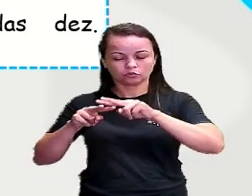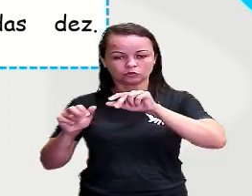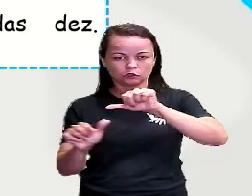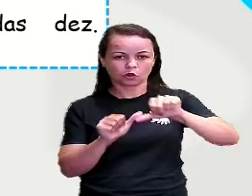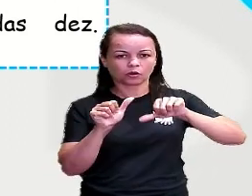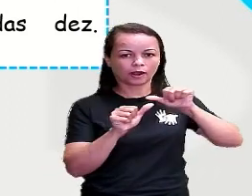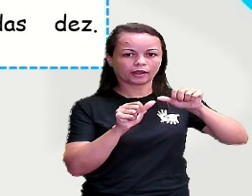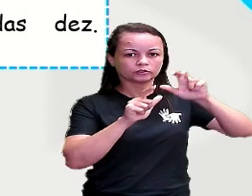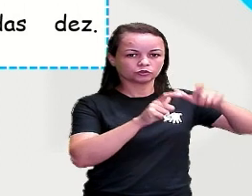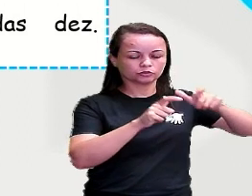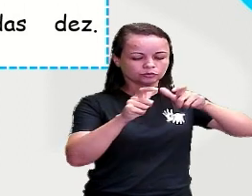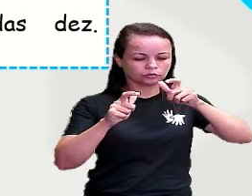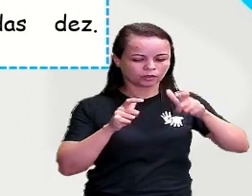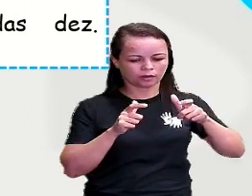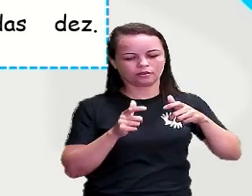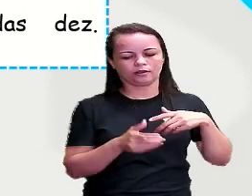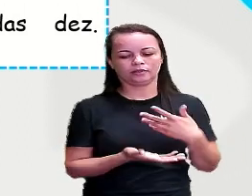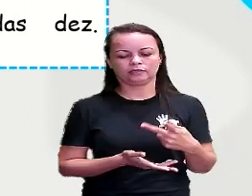aqui,